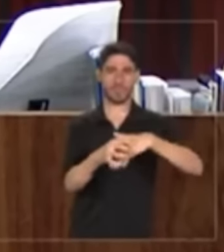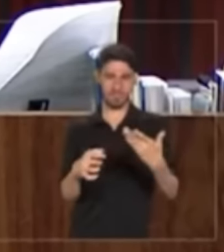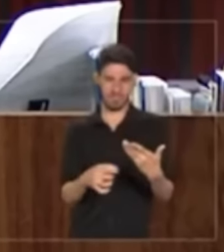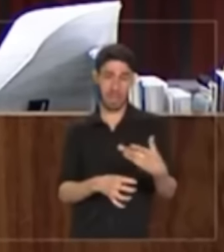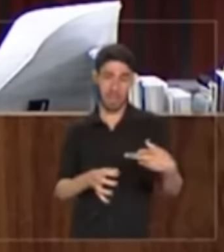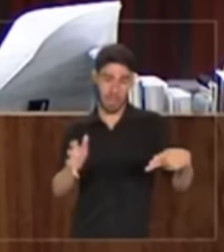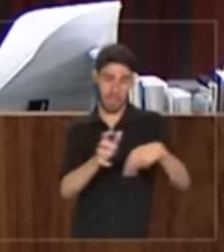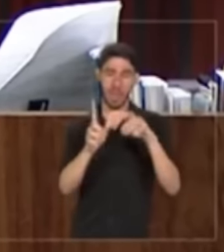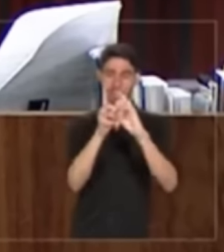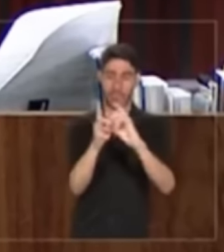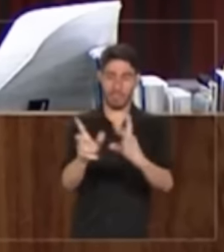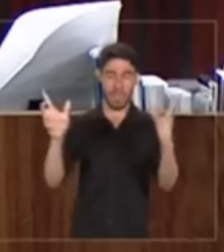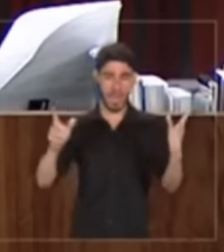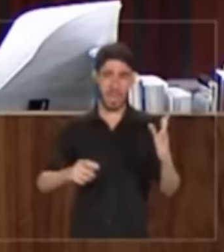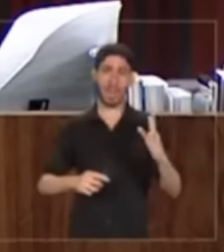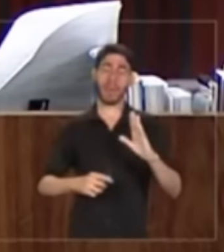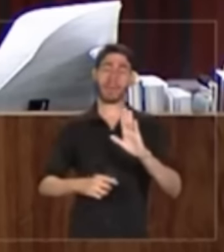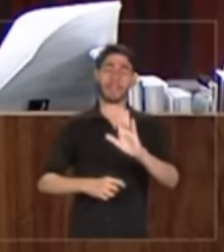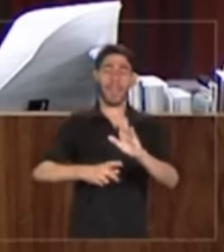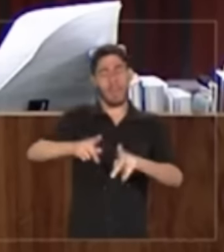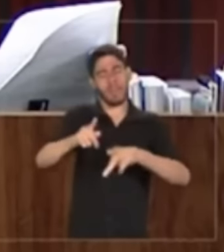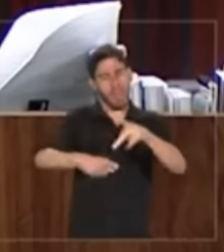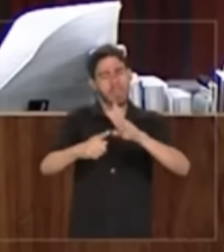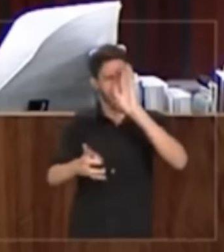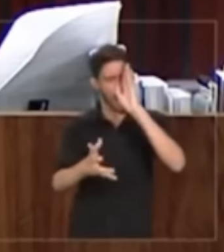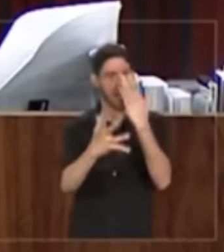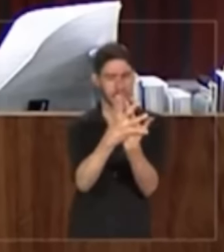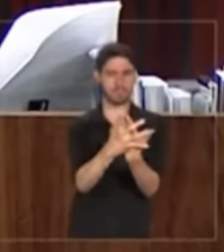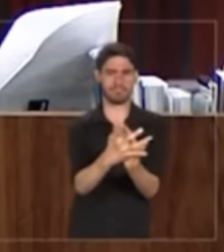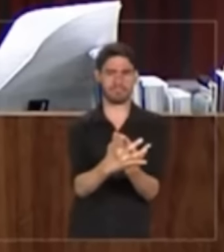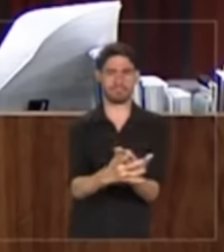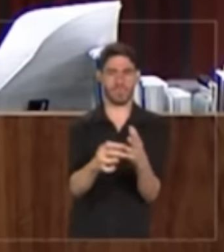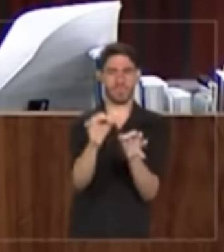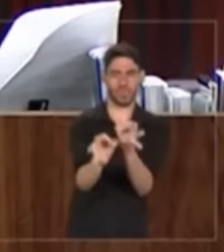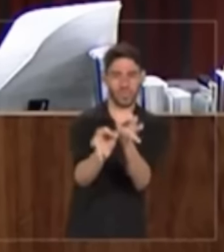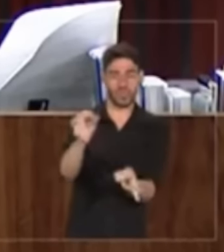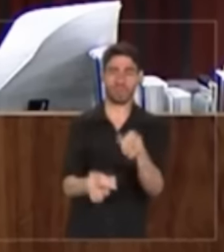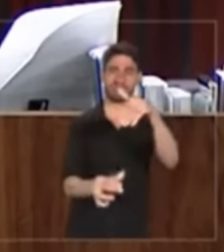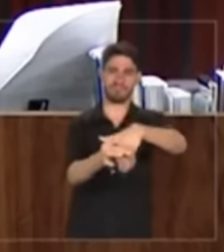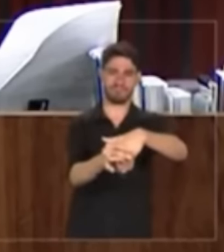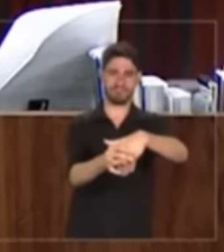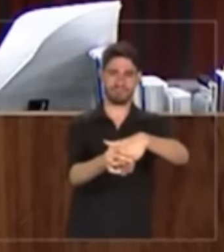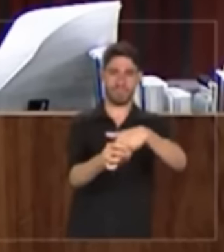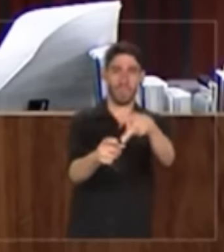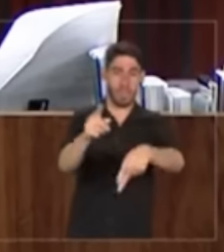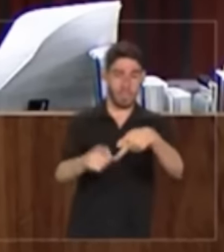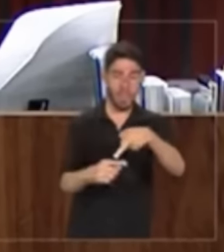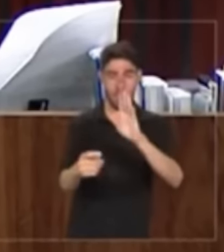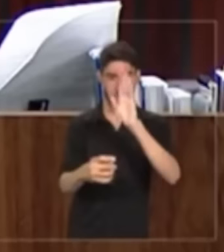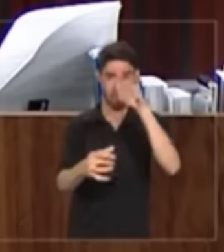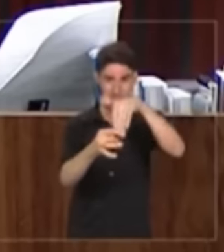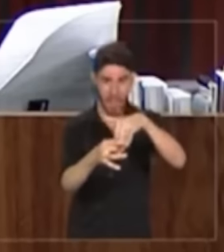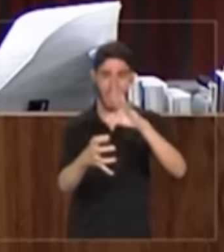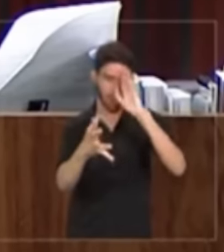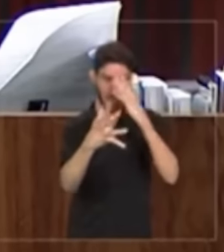e da própria democracia o eleitorado acreditou na justiça eleitoral o eleitorado acreditou que as